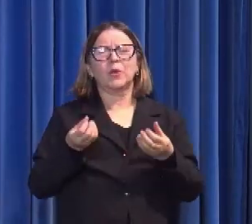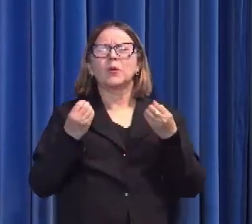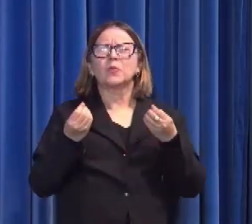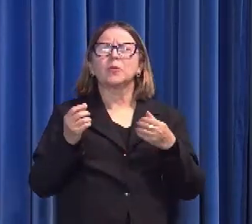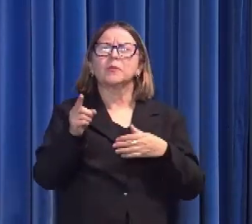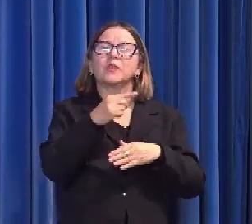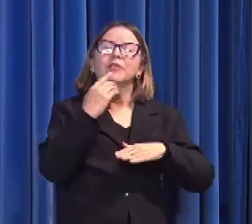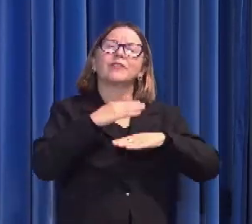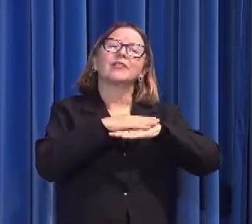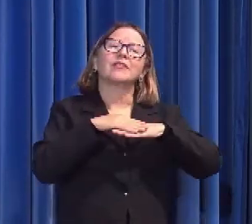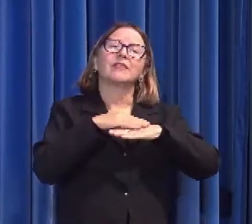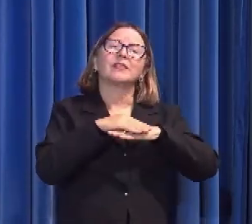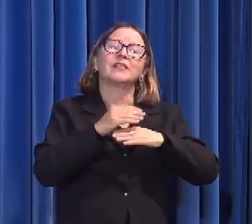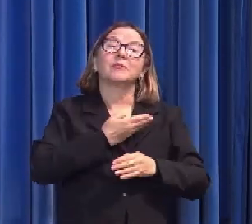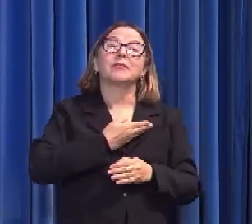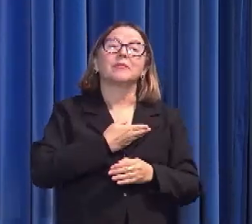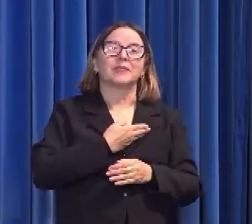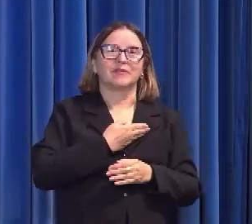amigo